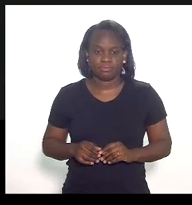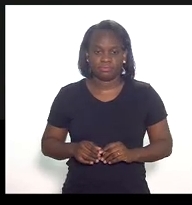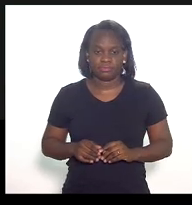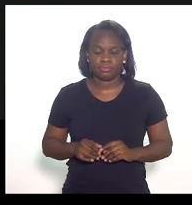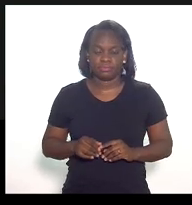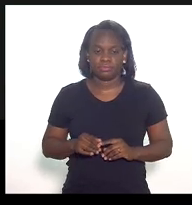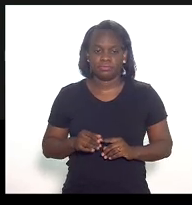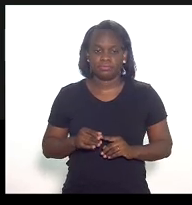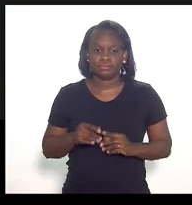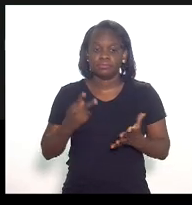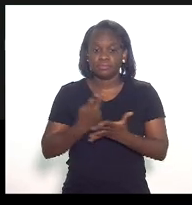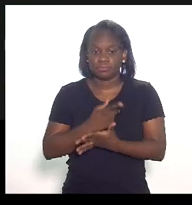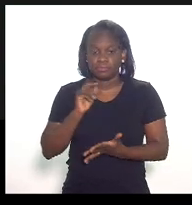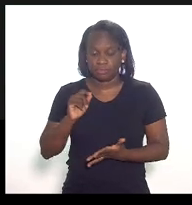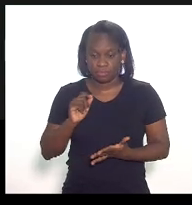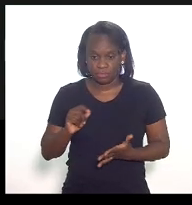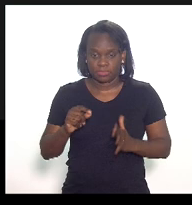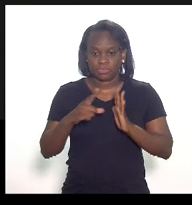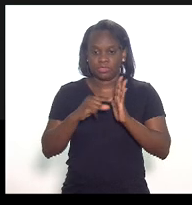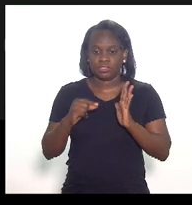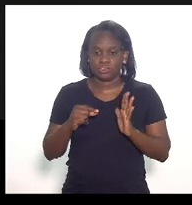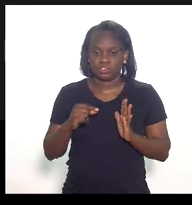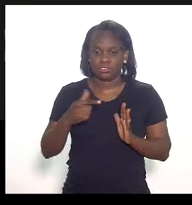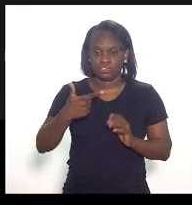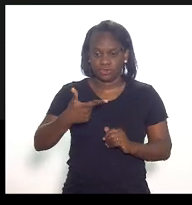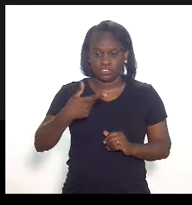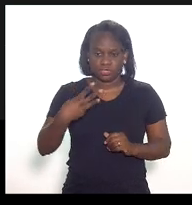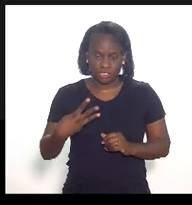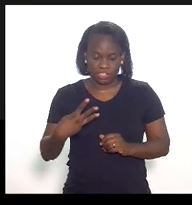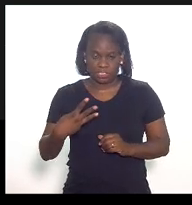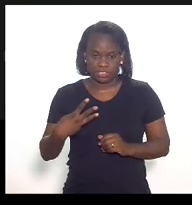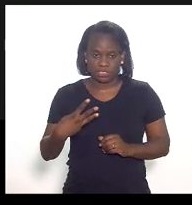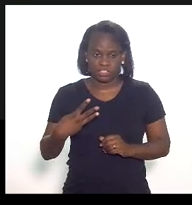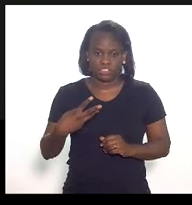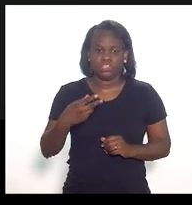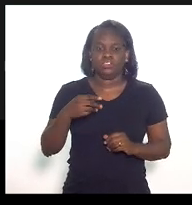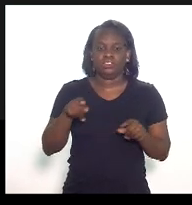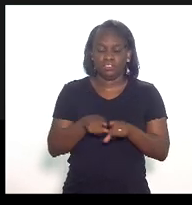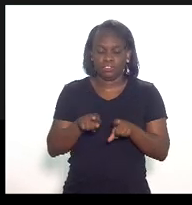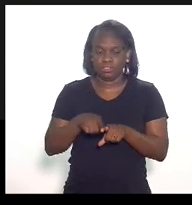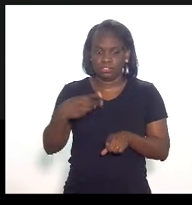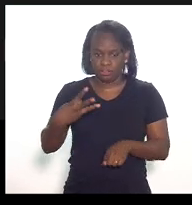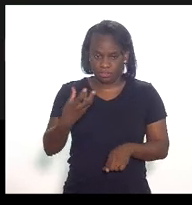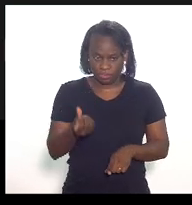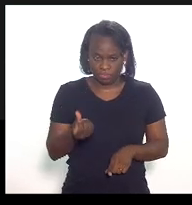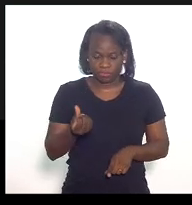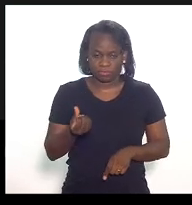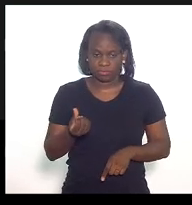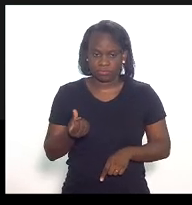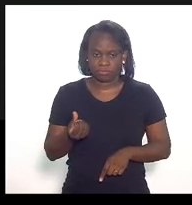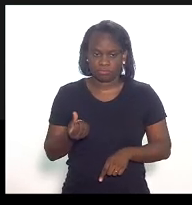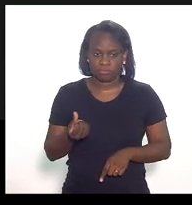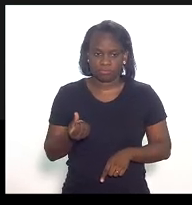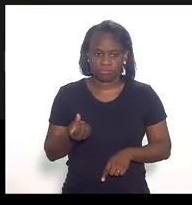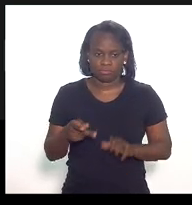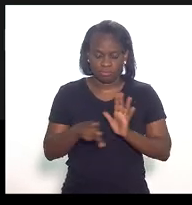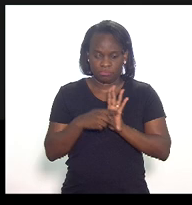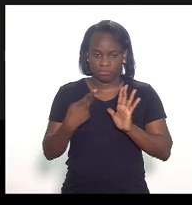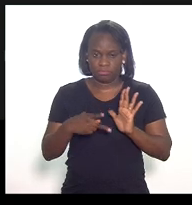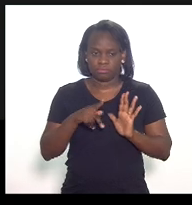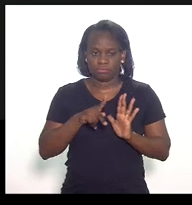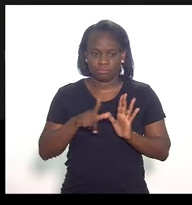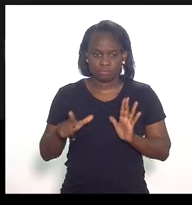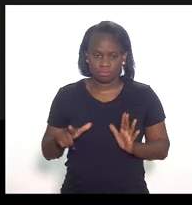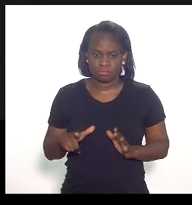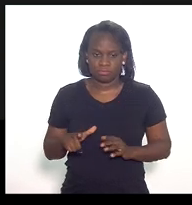se no artigo 23 e 36 do projeto que